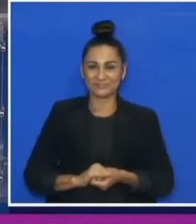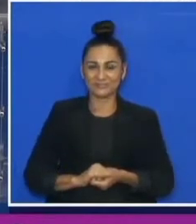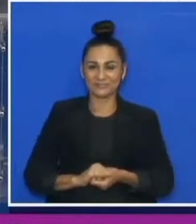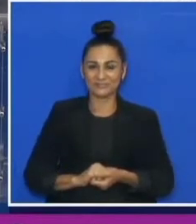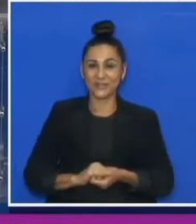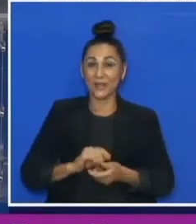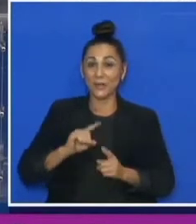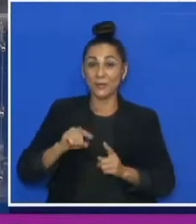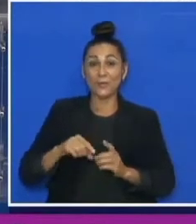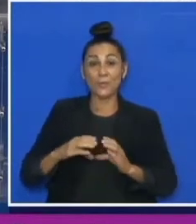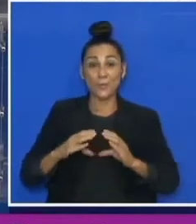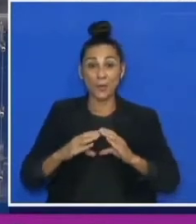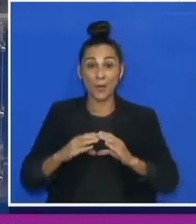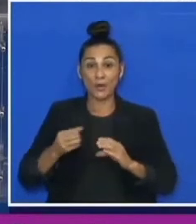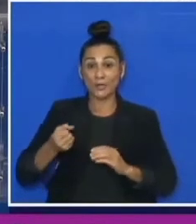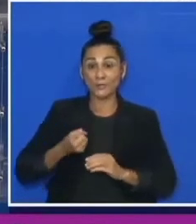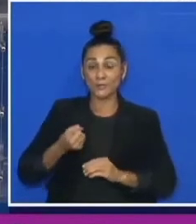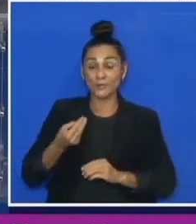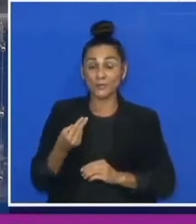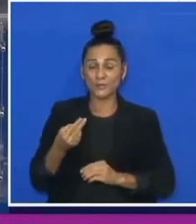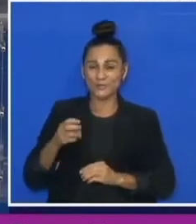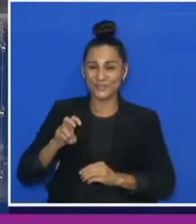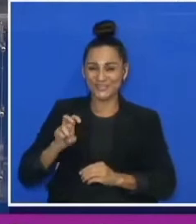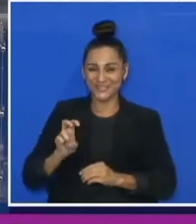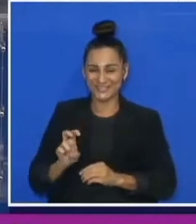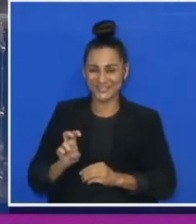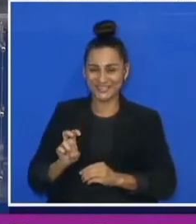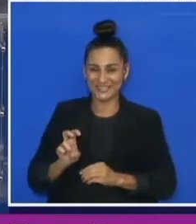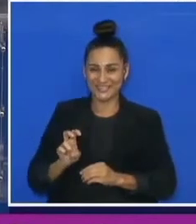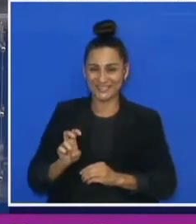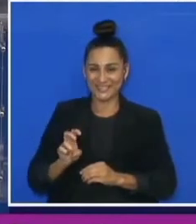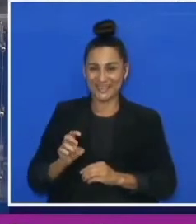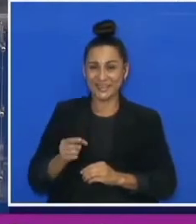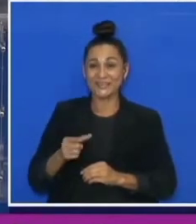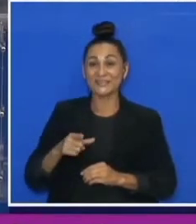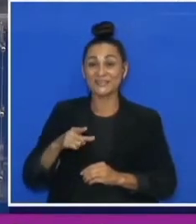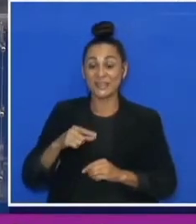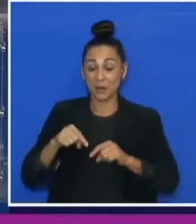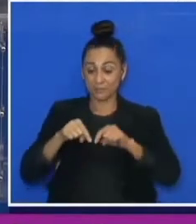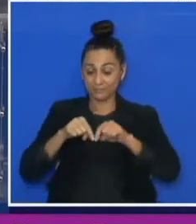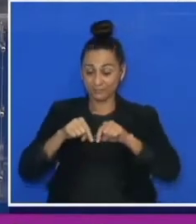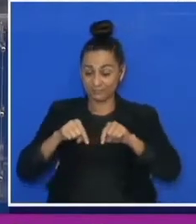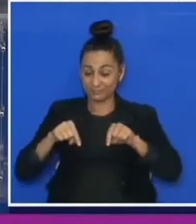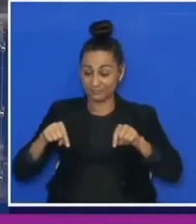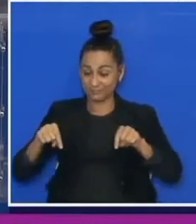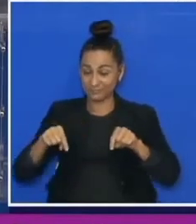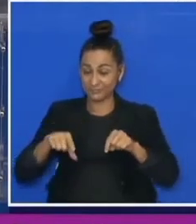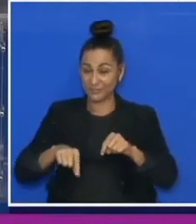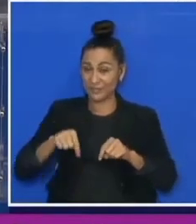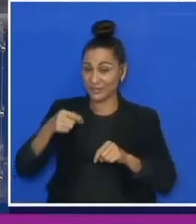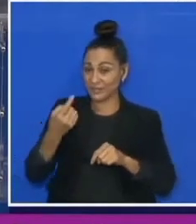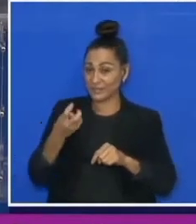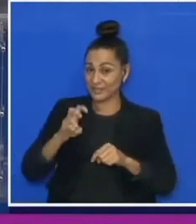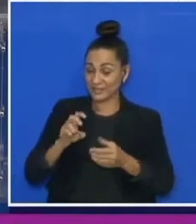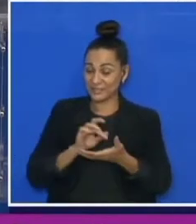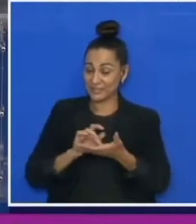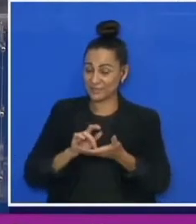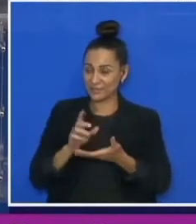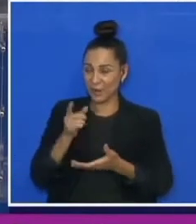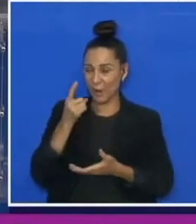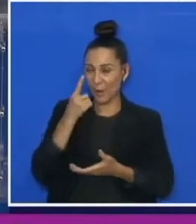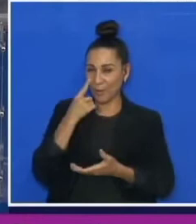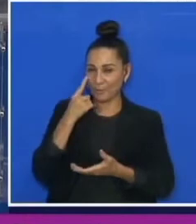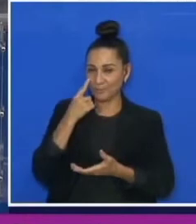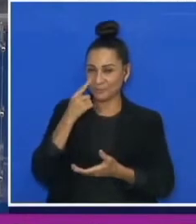Vem chegando bola 25, número 25. Temos aqui as 15 dezenas da Loto Fácil, vamos